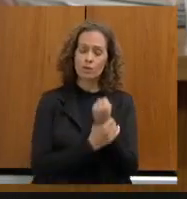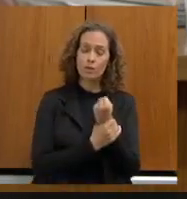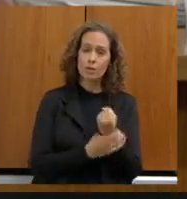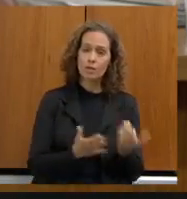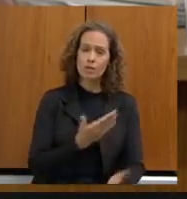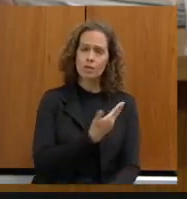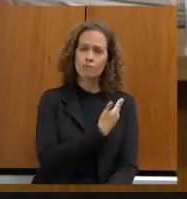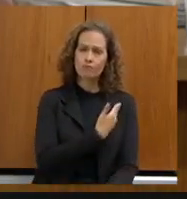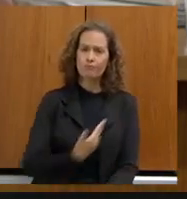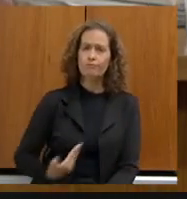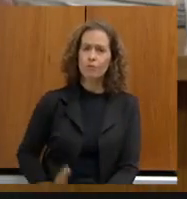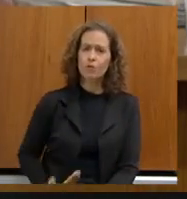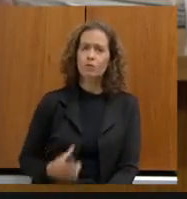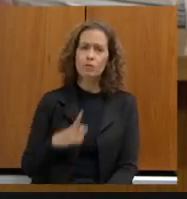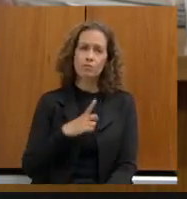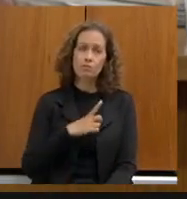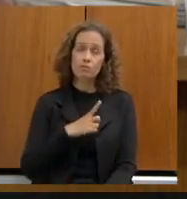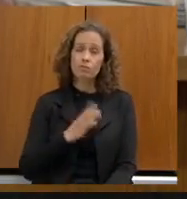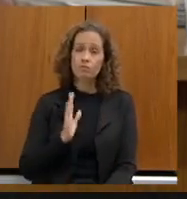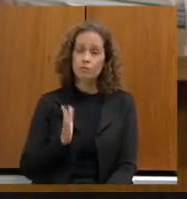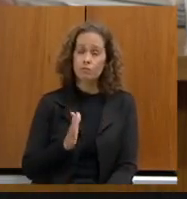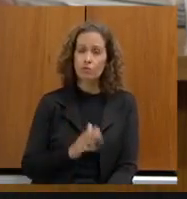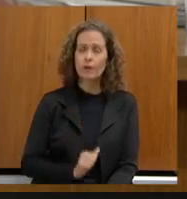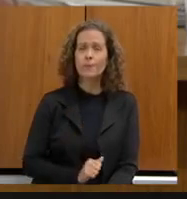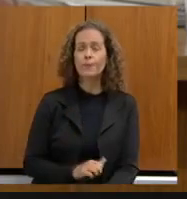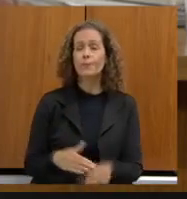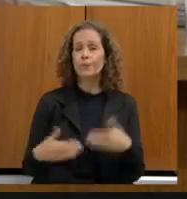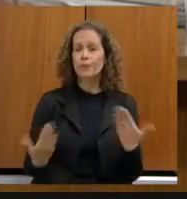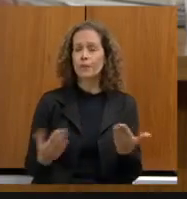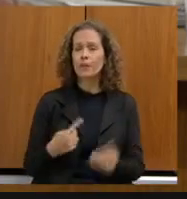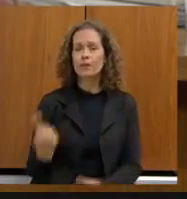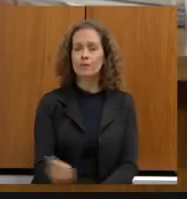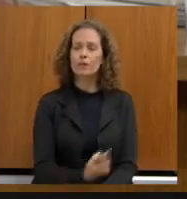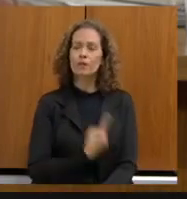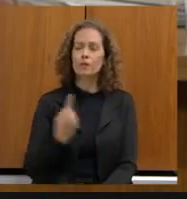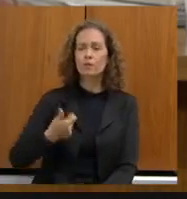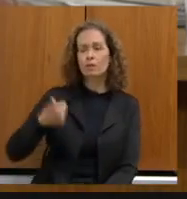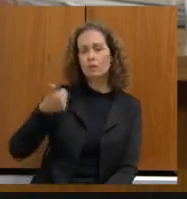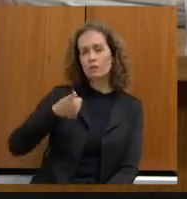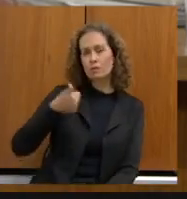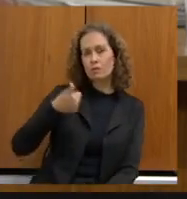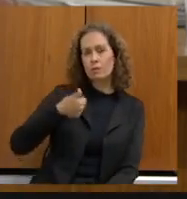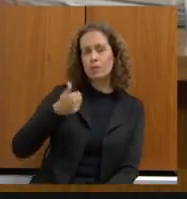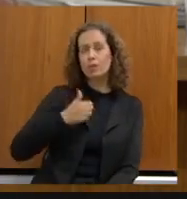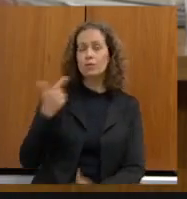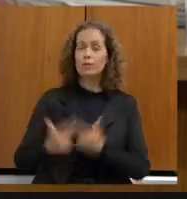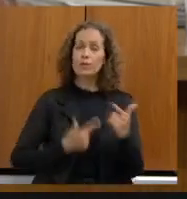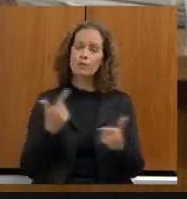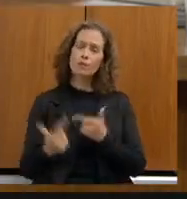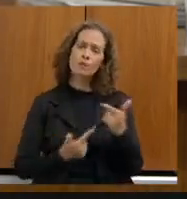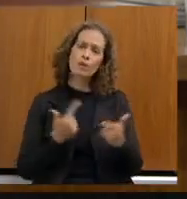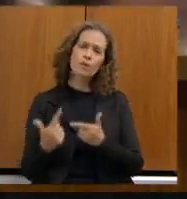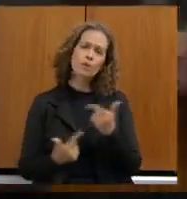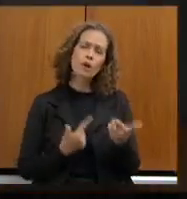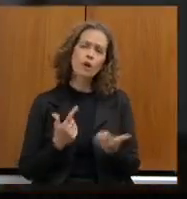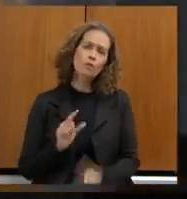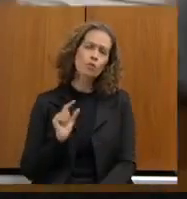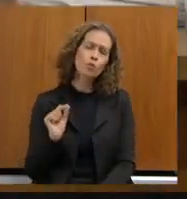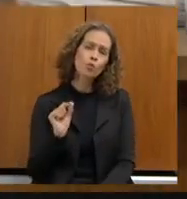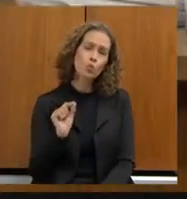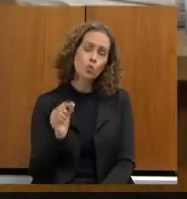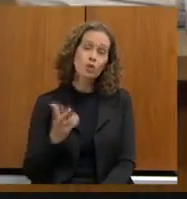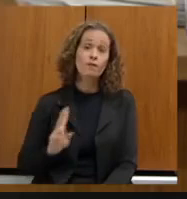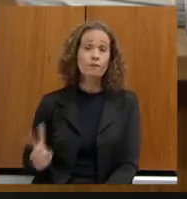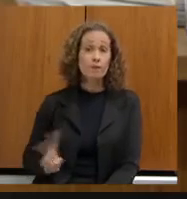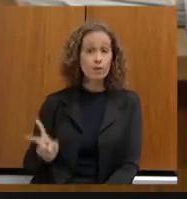policiais para nós sequer tem uma carteira funciona Então a nossa nossa primeira nosso primeiro trabalho foi efetivamente